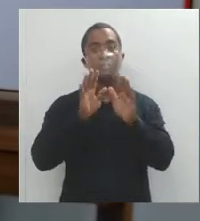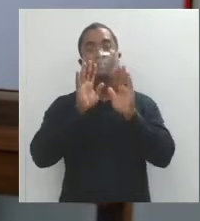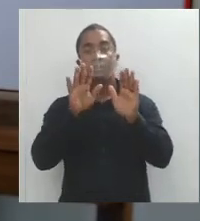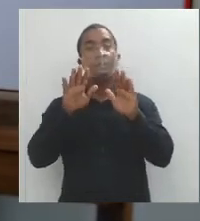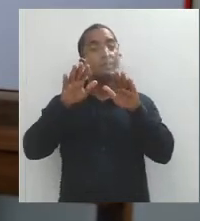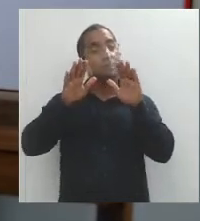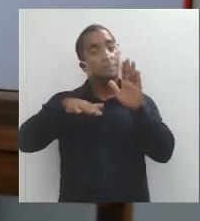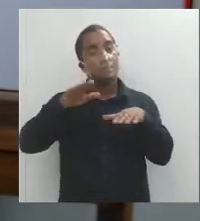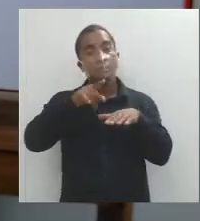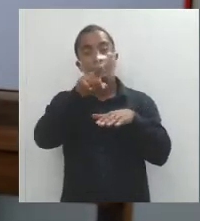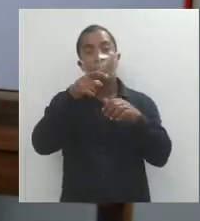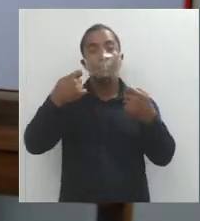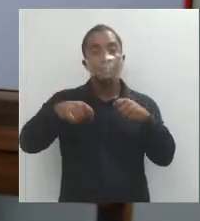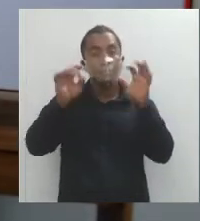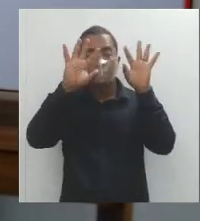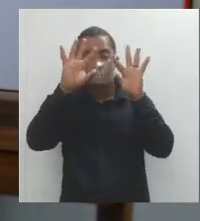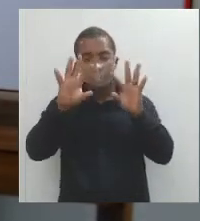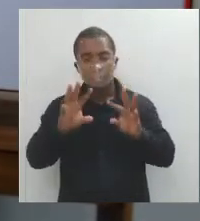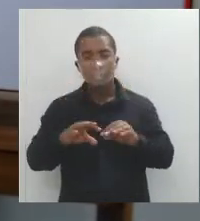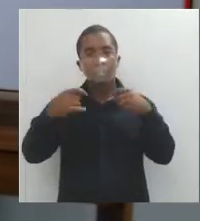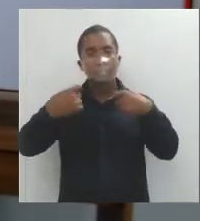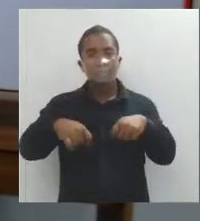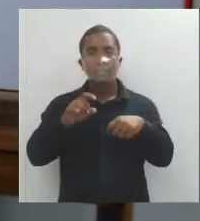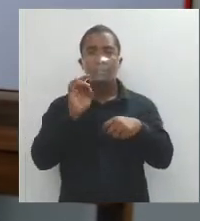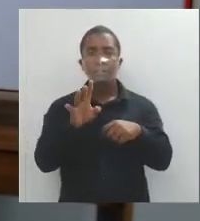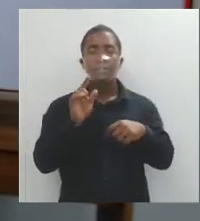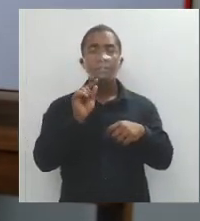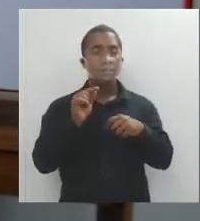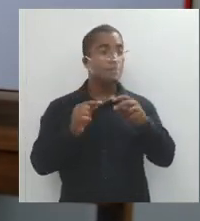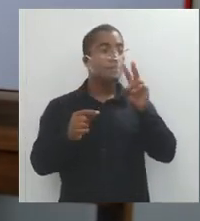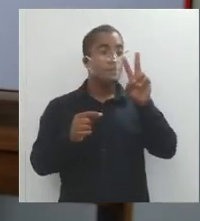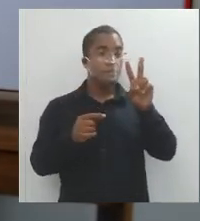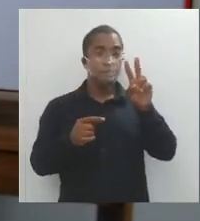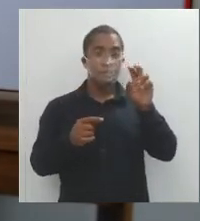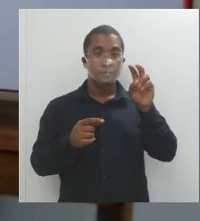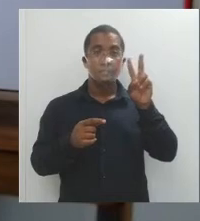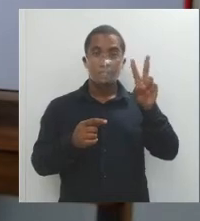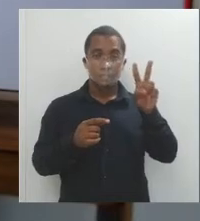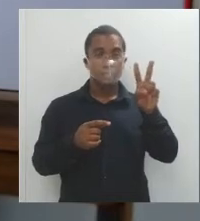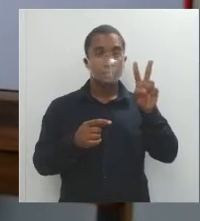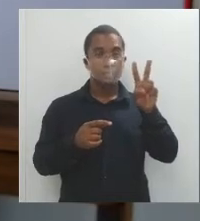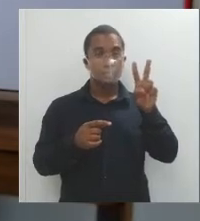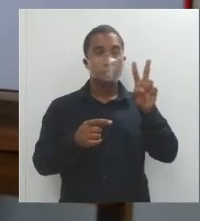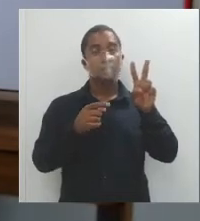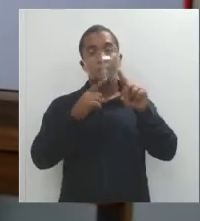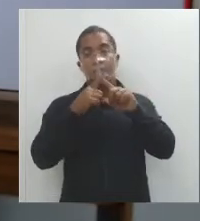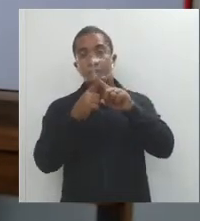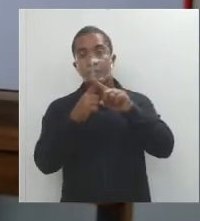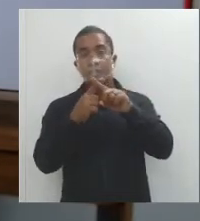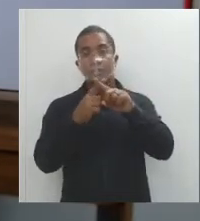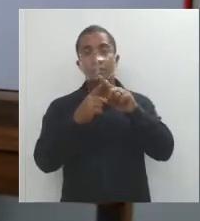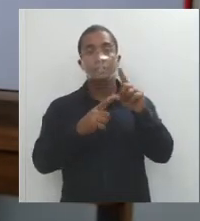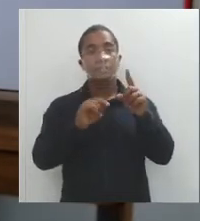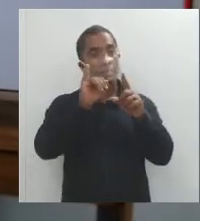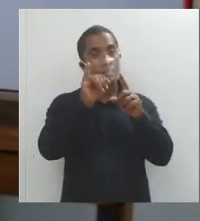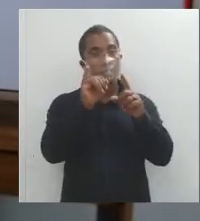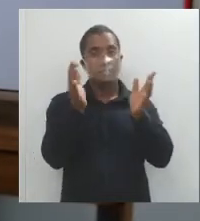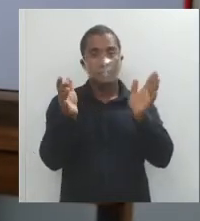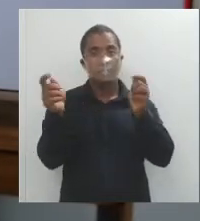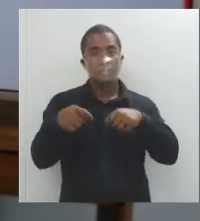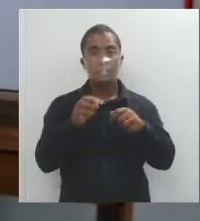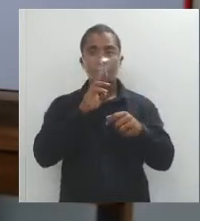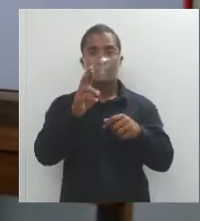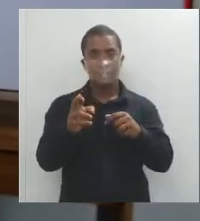que você vai precisar calcular a potência simplesmente calculando a voltagem pela corrente elétrica. Então ele vai dizer a você,